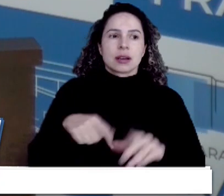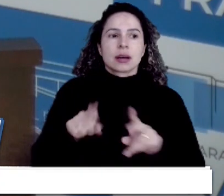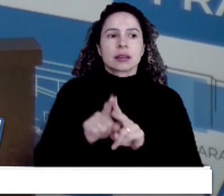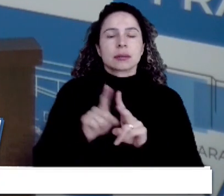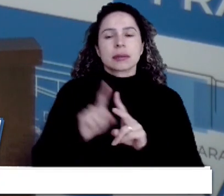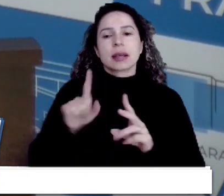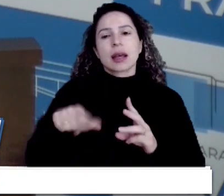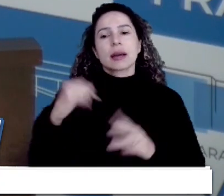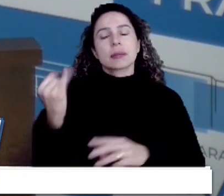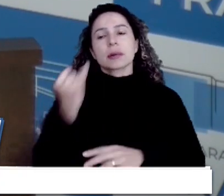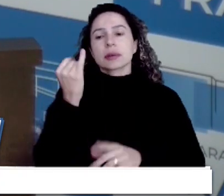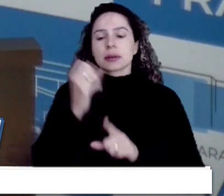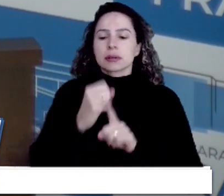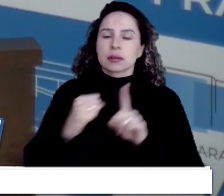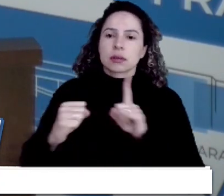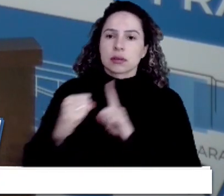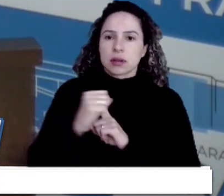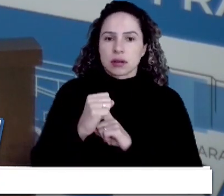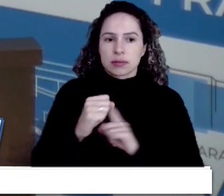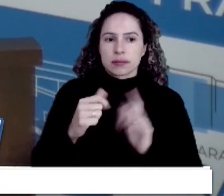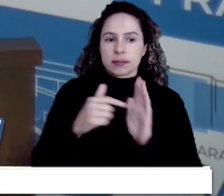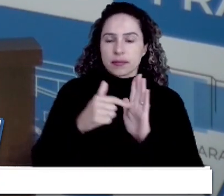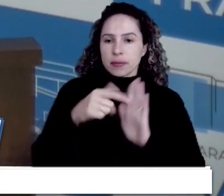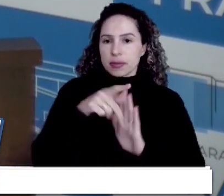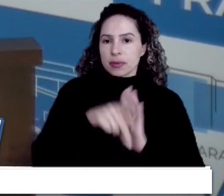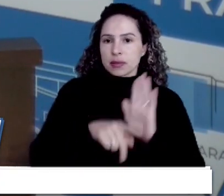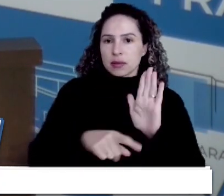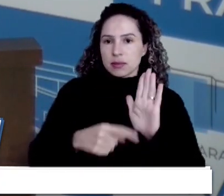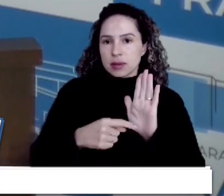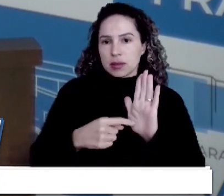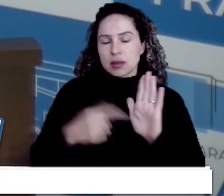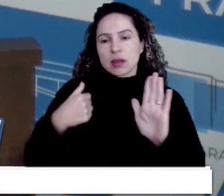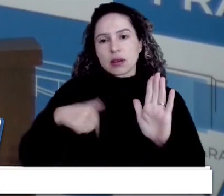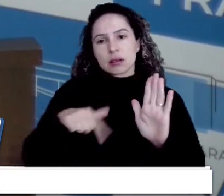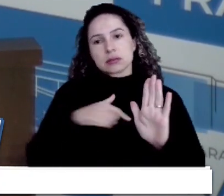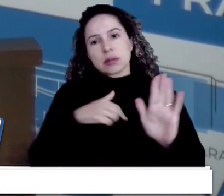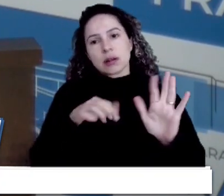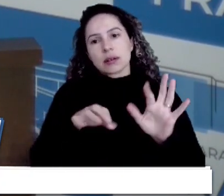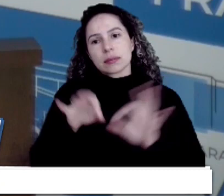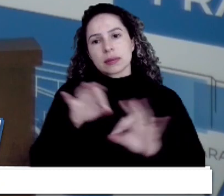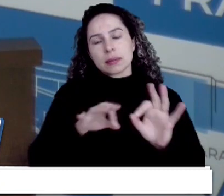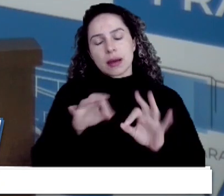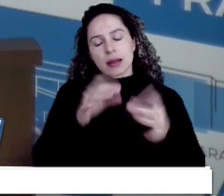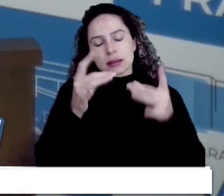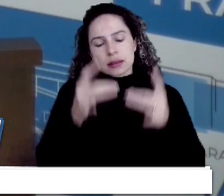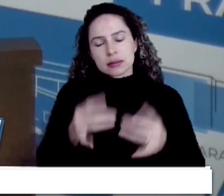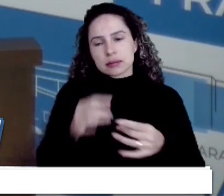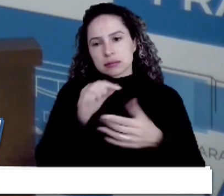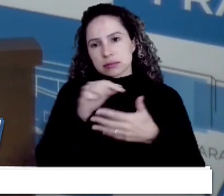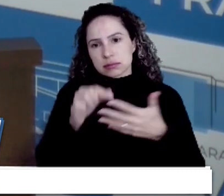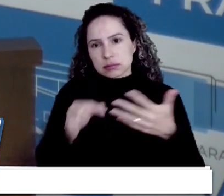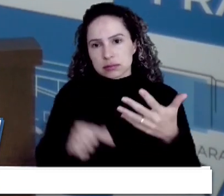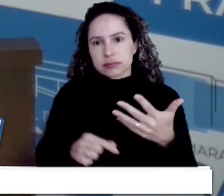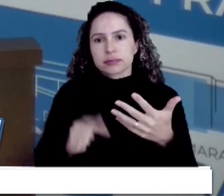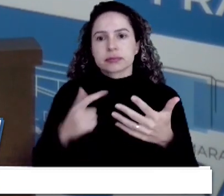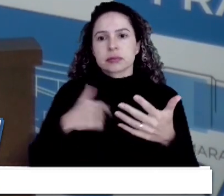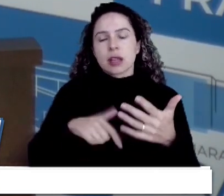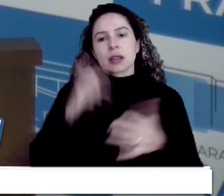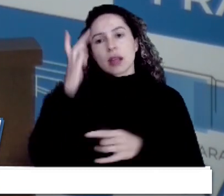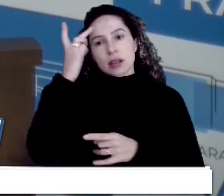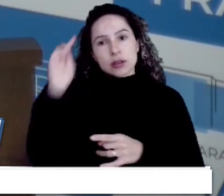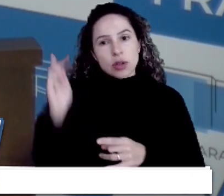social. No projeto, a gente faz essa descrição entre essa história